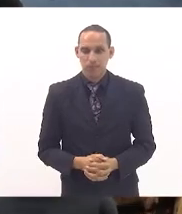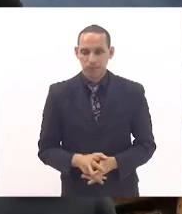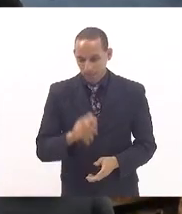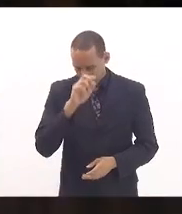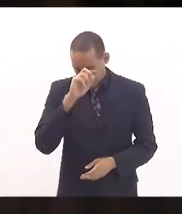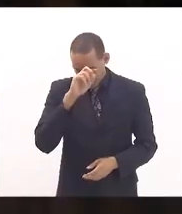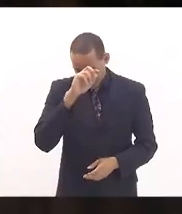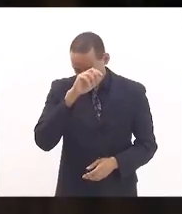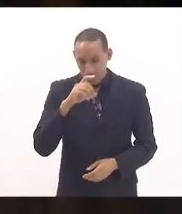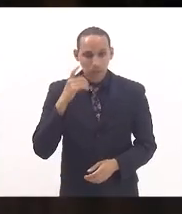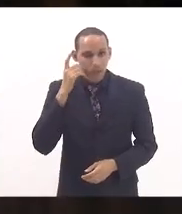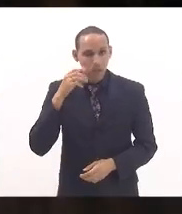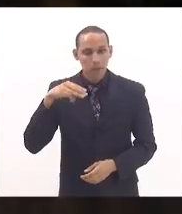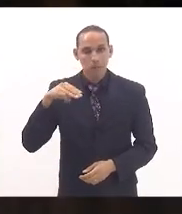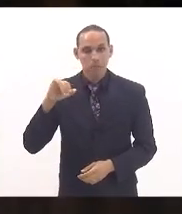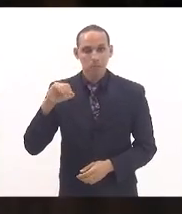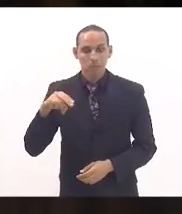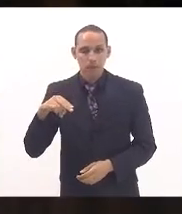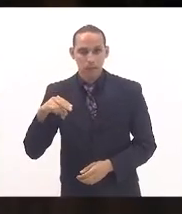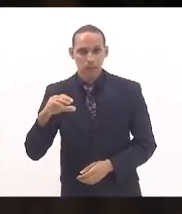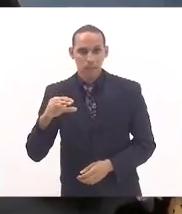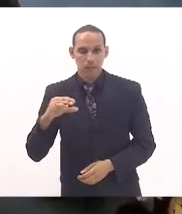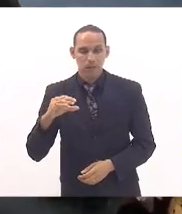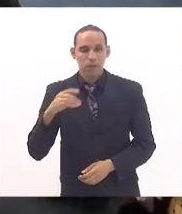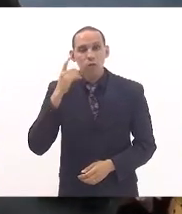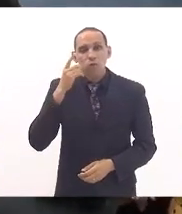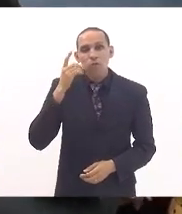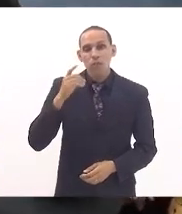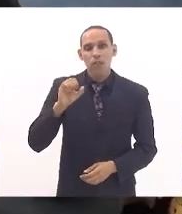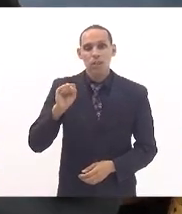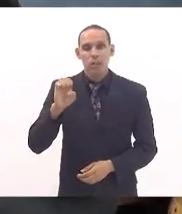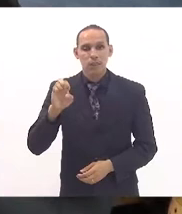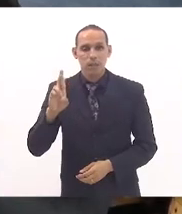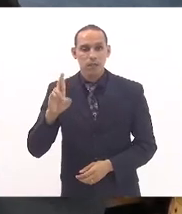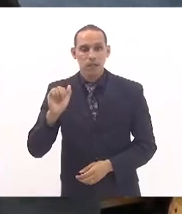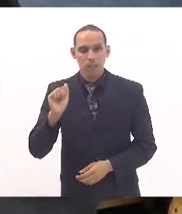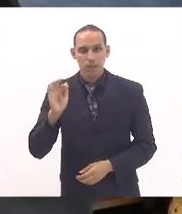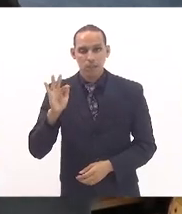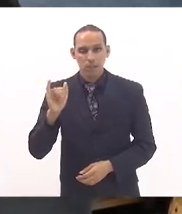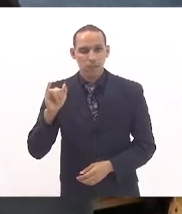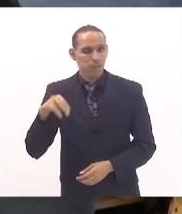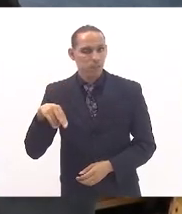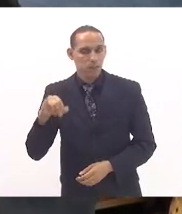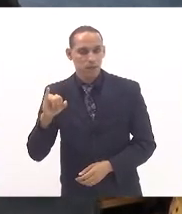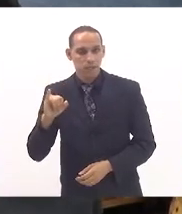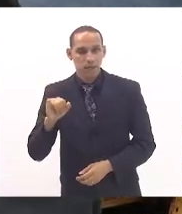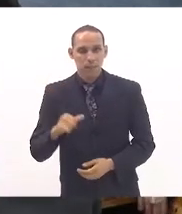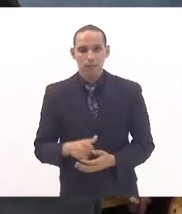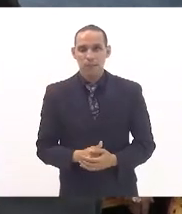Deputado Carlos Mink. Deputado Flávio Serafini.